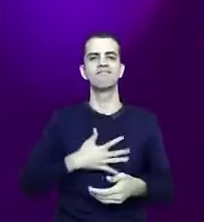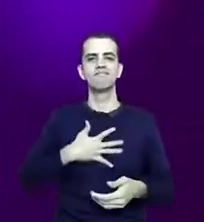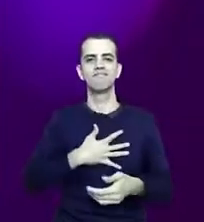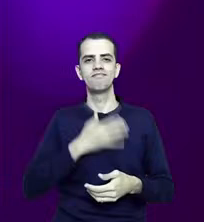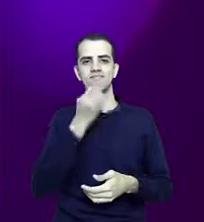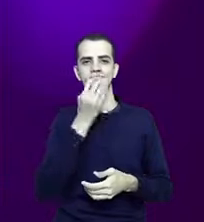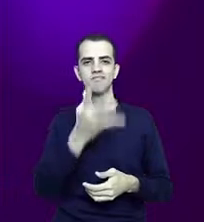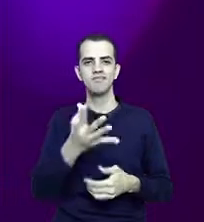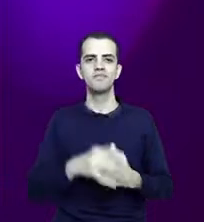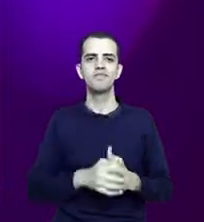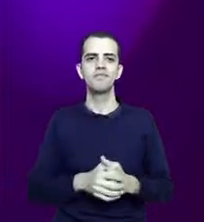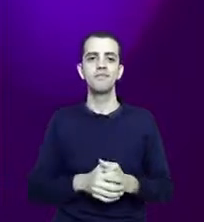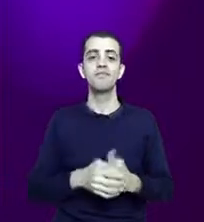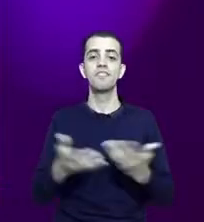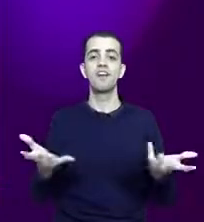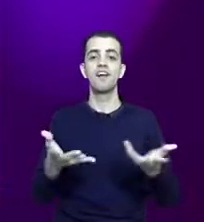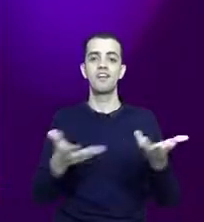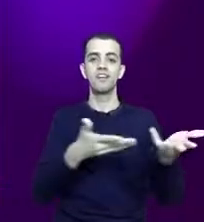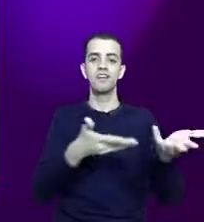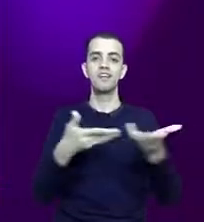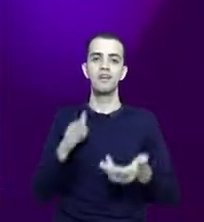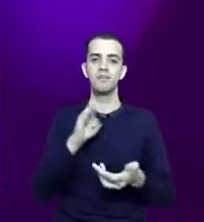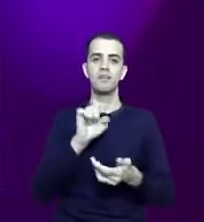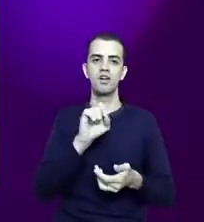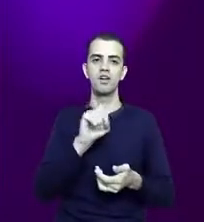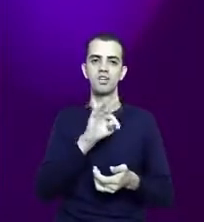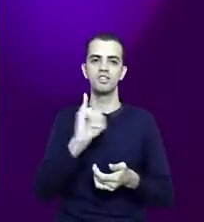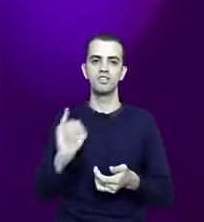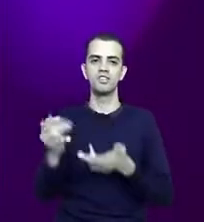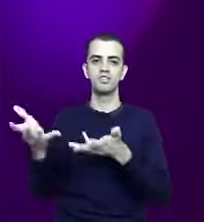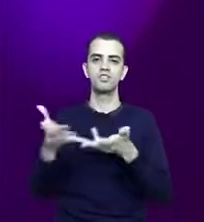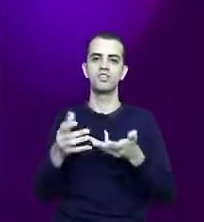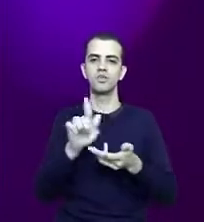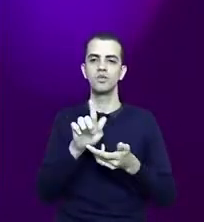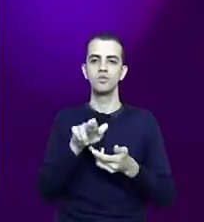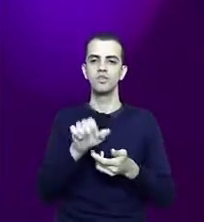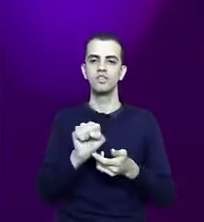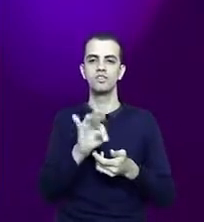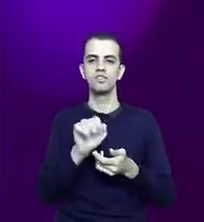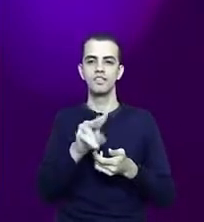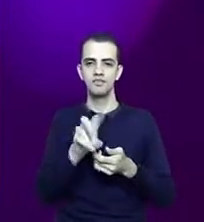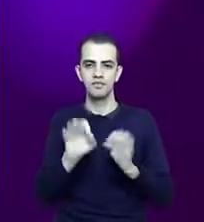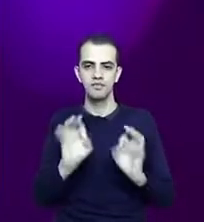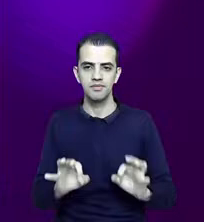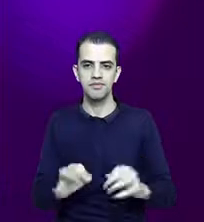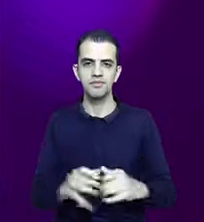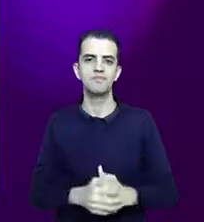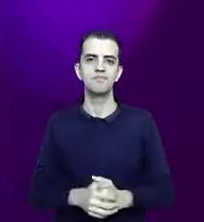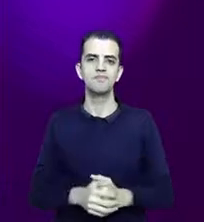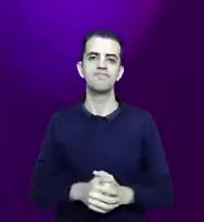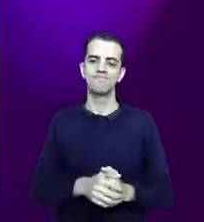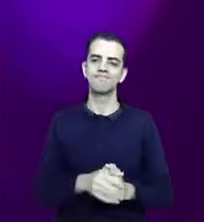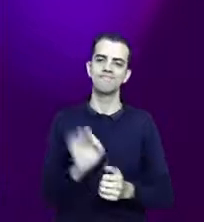Eu acho que agora o doutor João Belotti vai apresentar o doutor Gustavo Sanches. É isso, doutor? Exato. Nós vamos